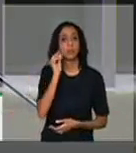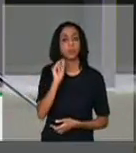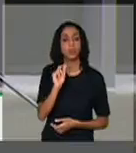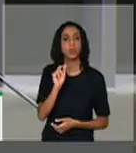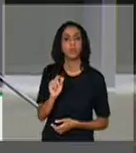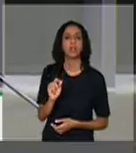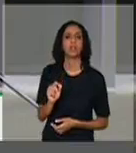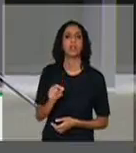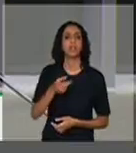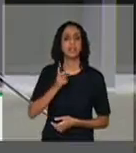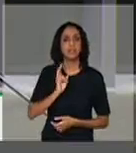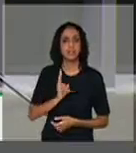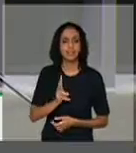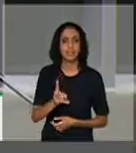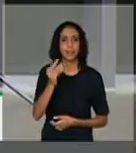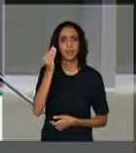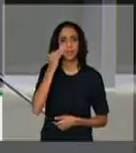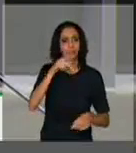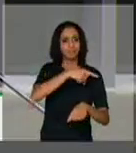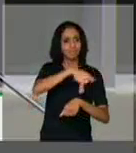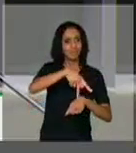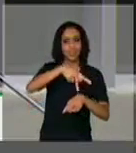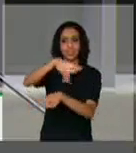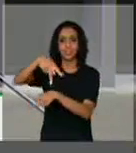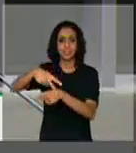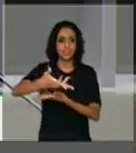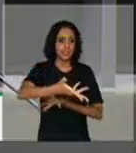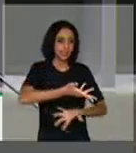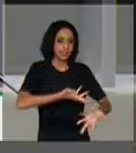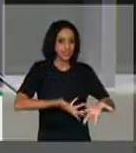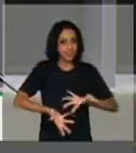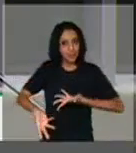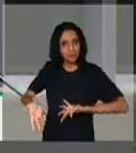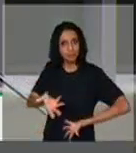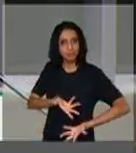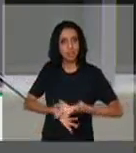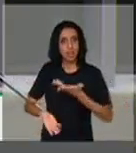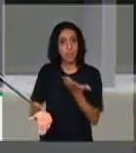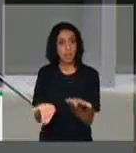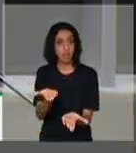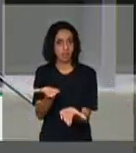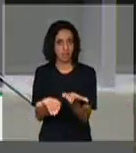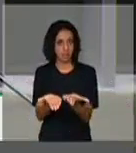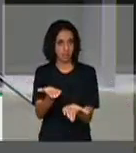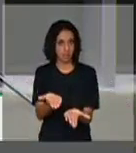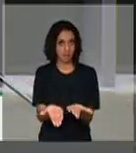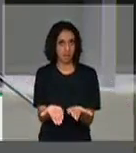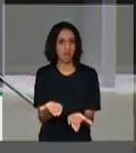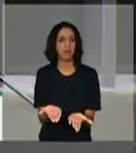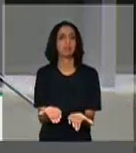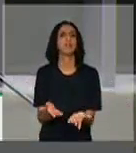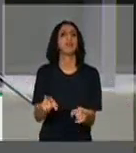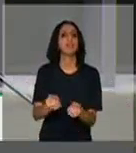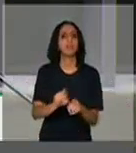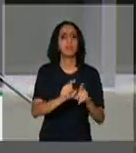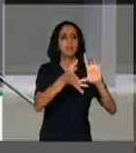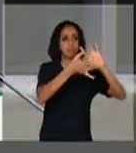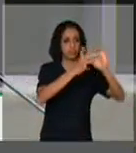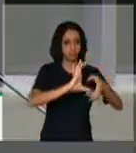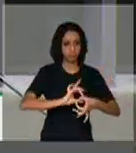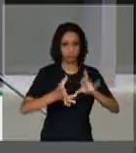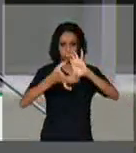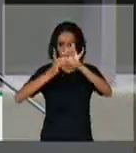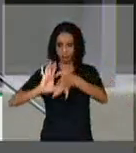constantes desafios à diplomacia e ao equilíbrio, não apenas regional, mas global,